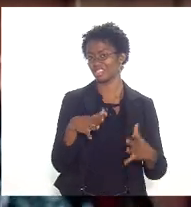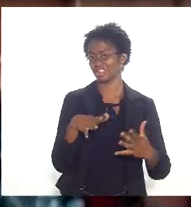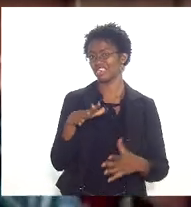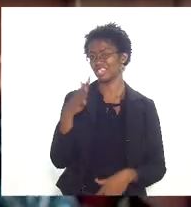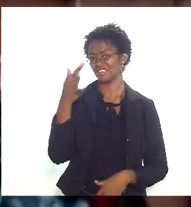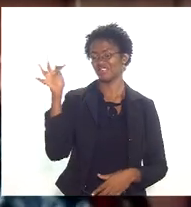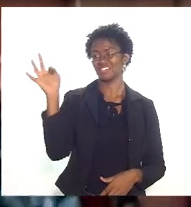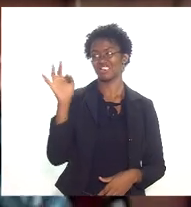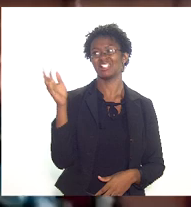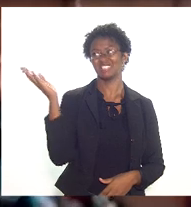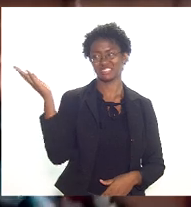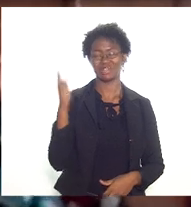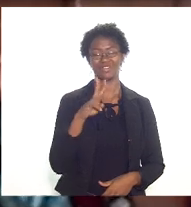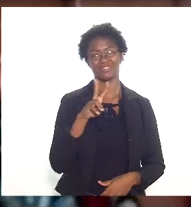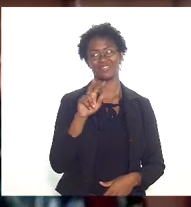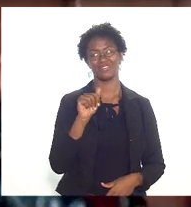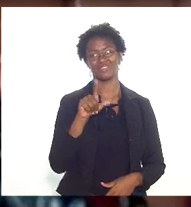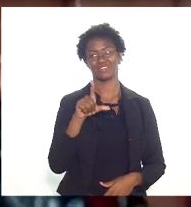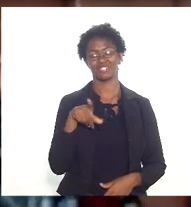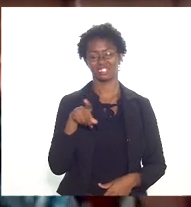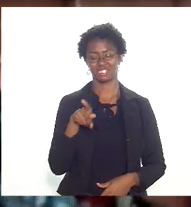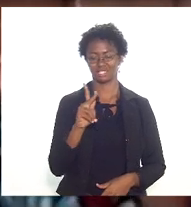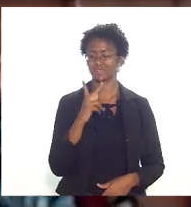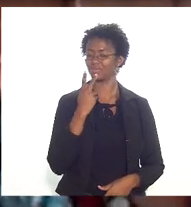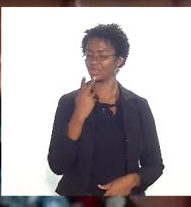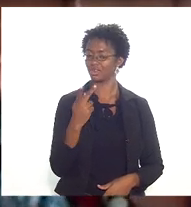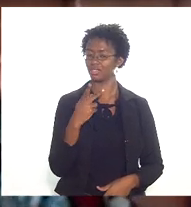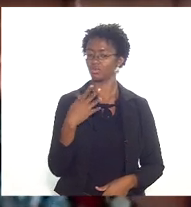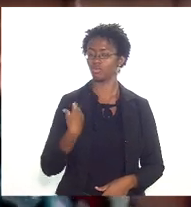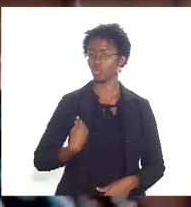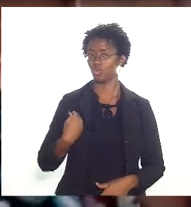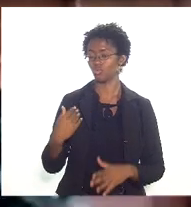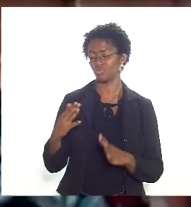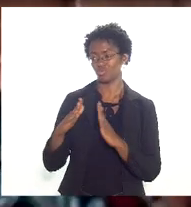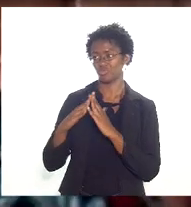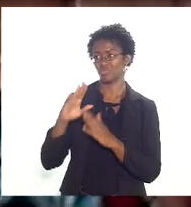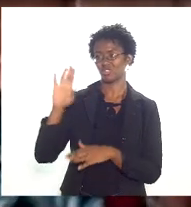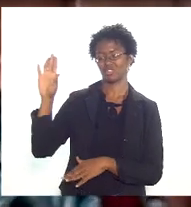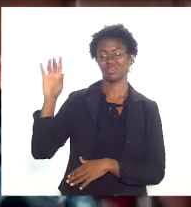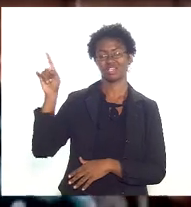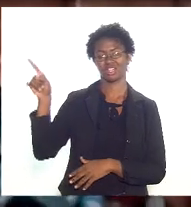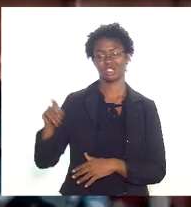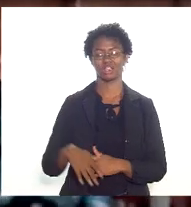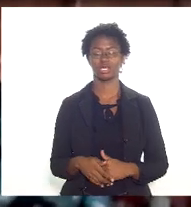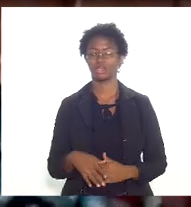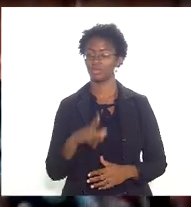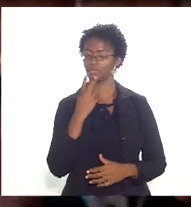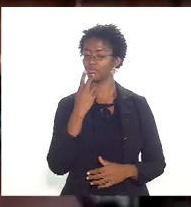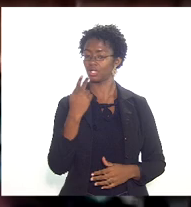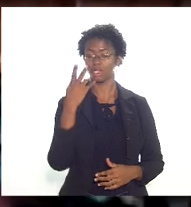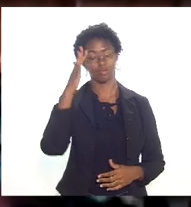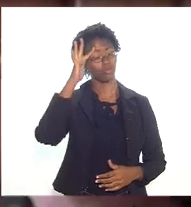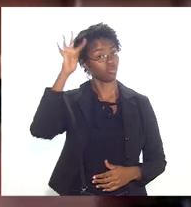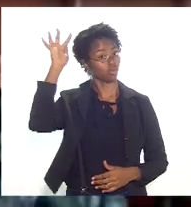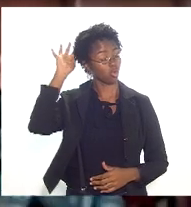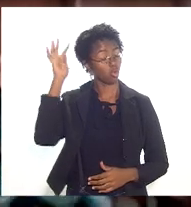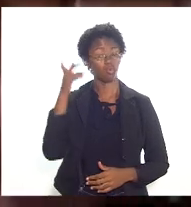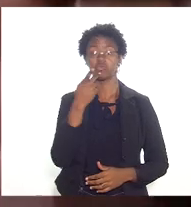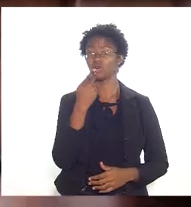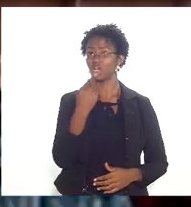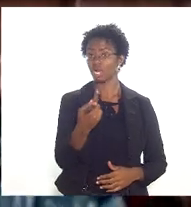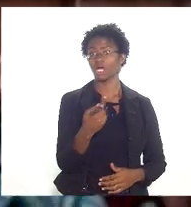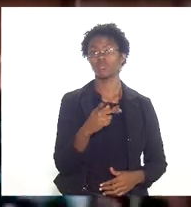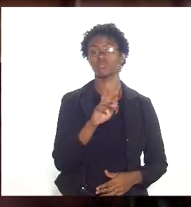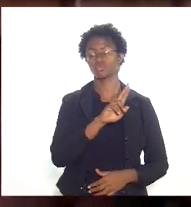alusão nossos deputados waldeck conhece muito bem viveu naquele país Grosso mexeu ficou falando da chuva dos